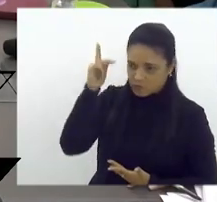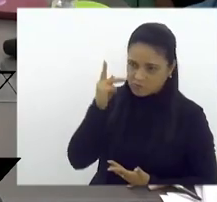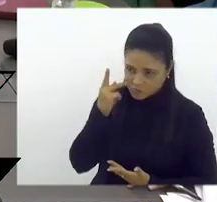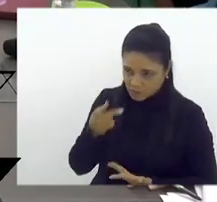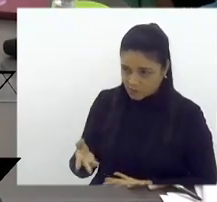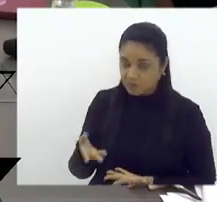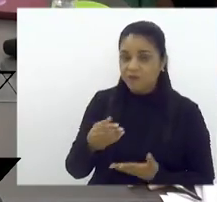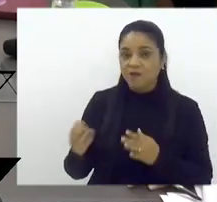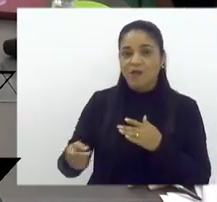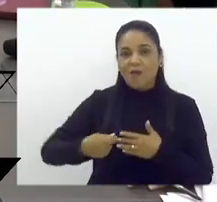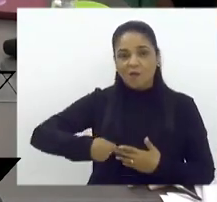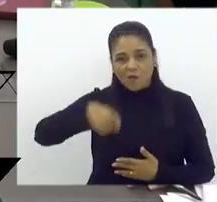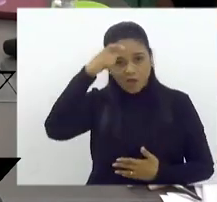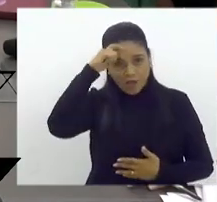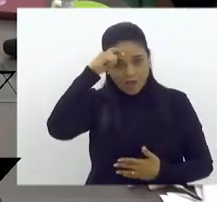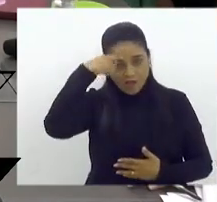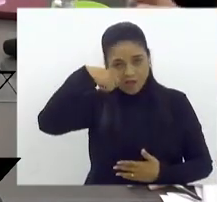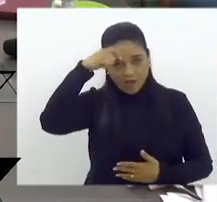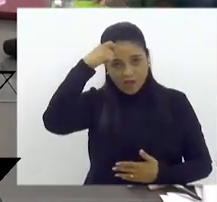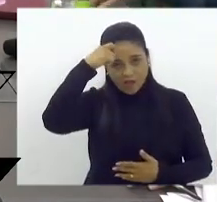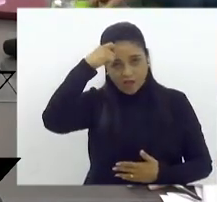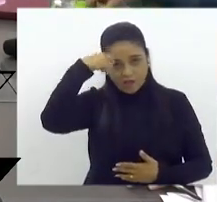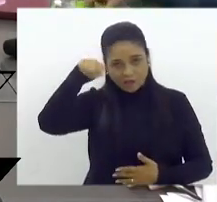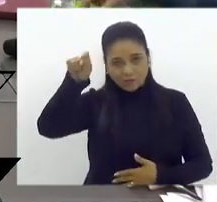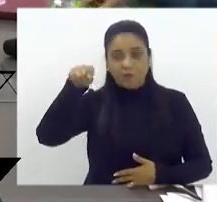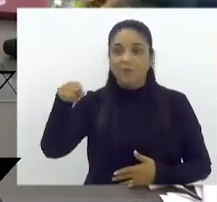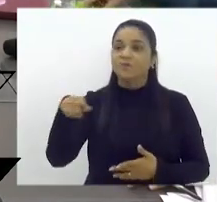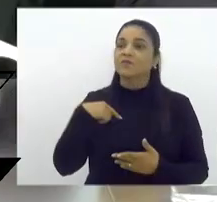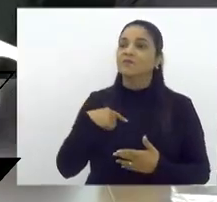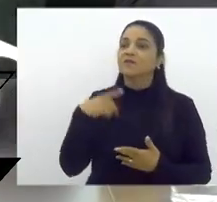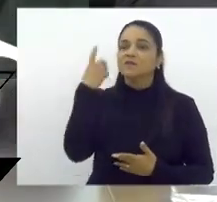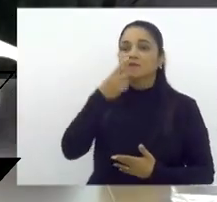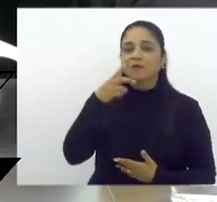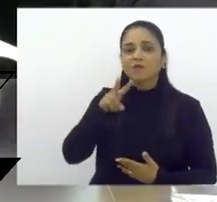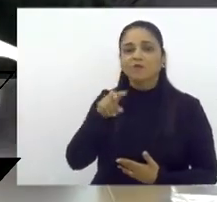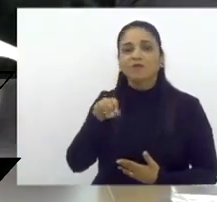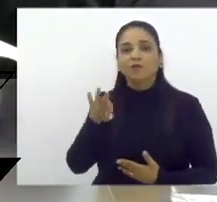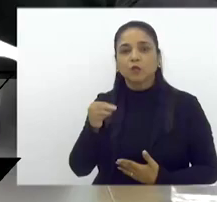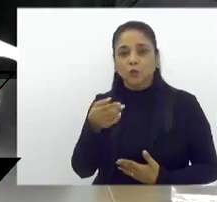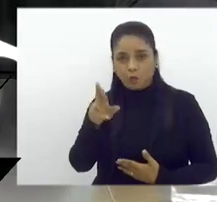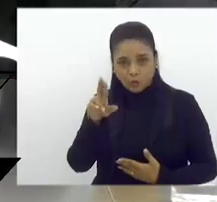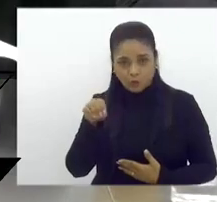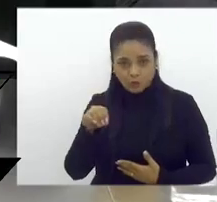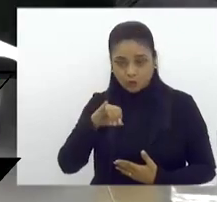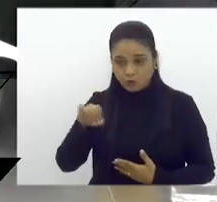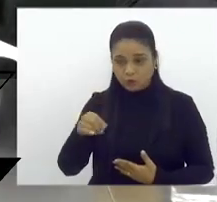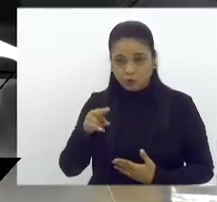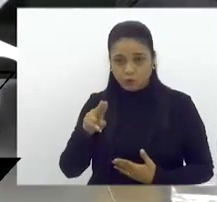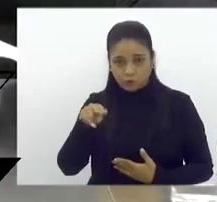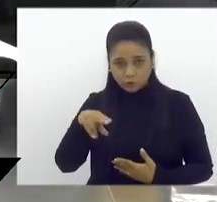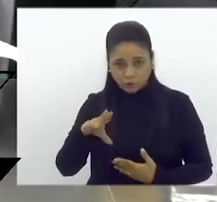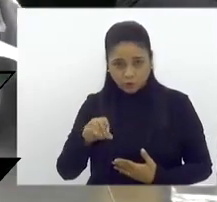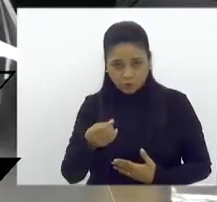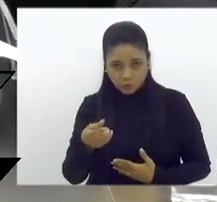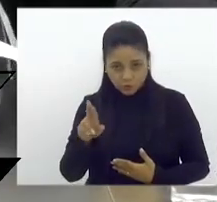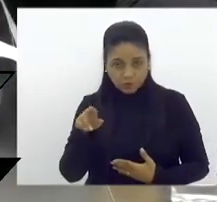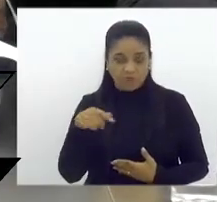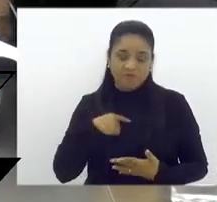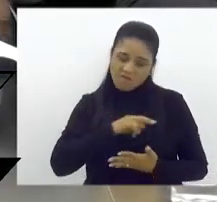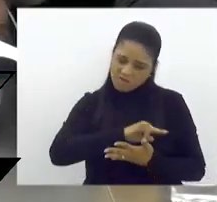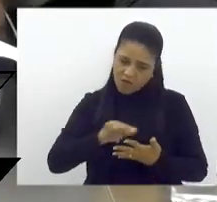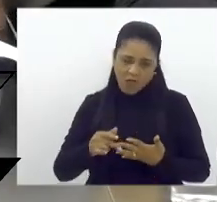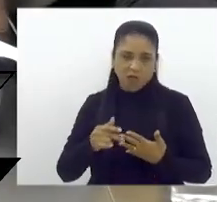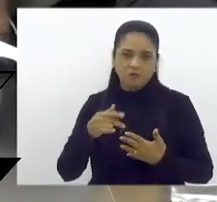autor, deputado Vitor Júnior. Autor não. o primeiro autor de uma série de